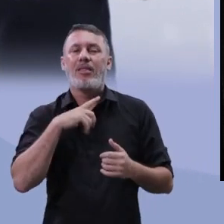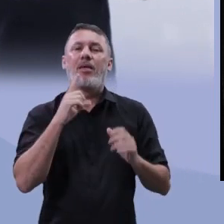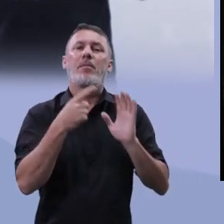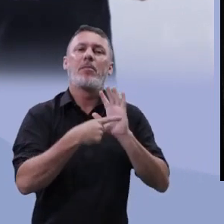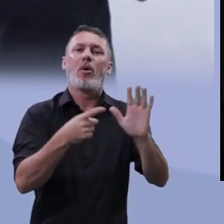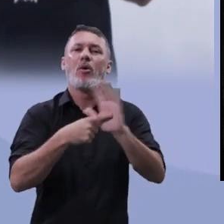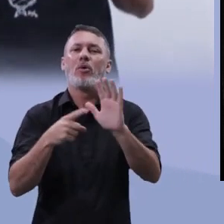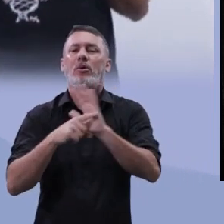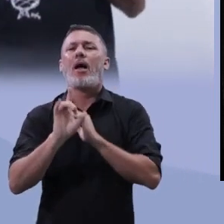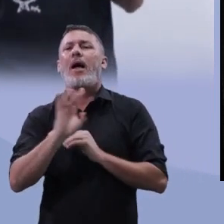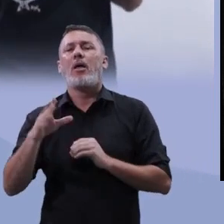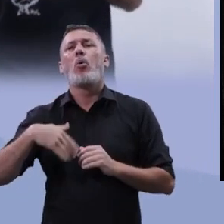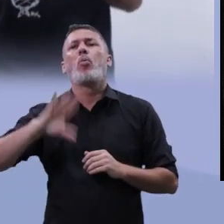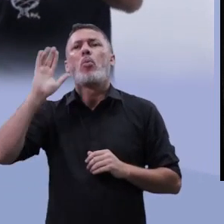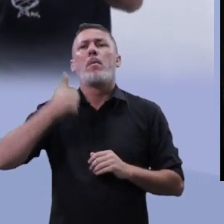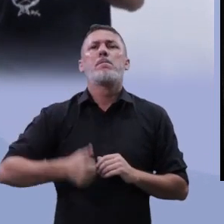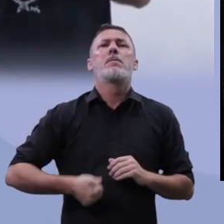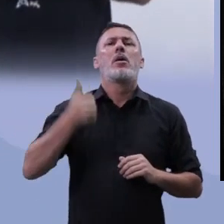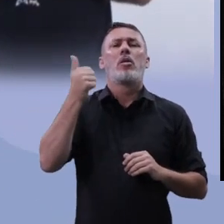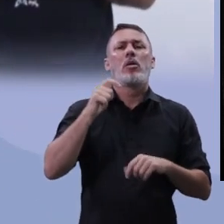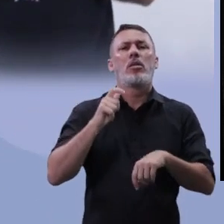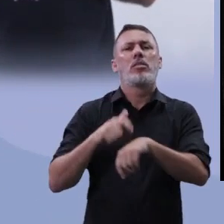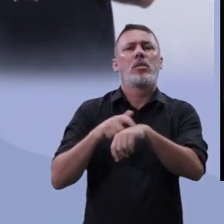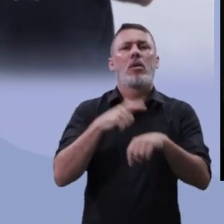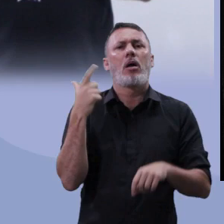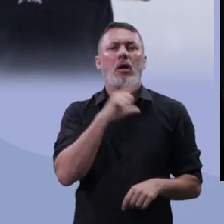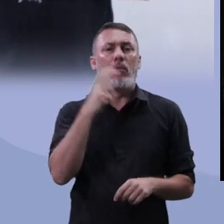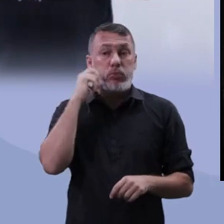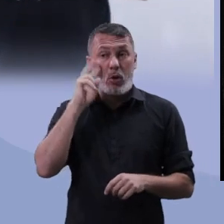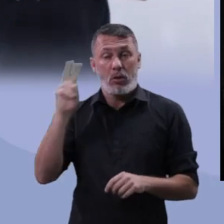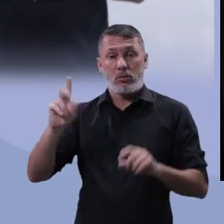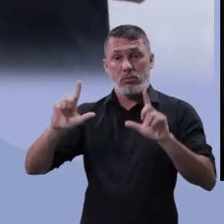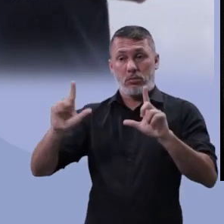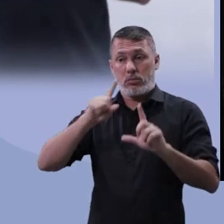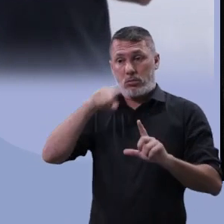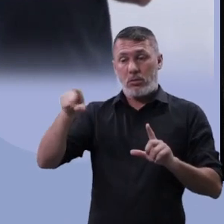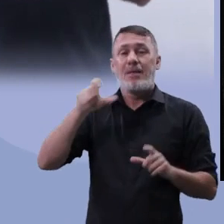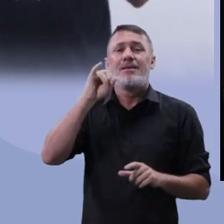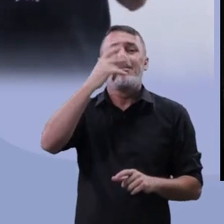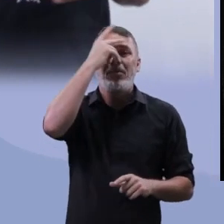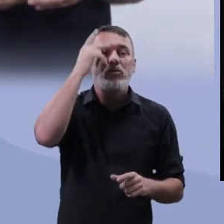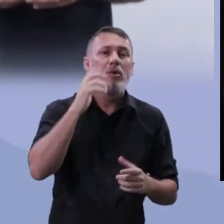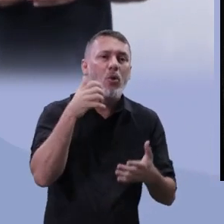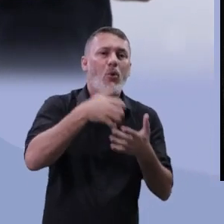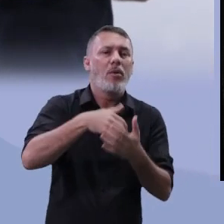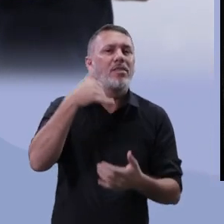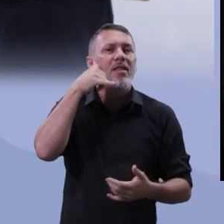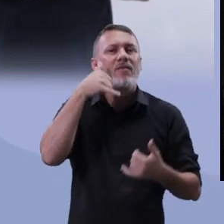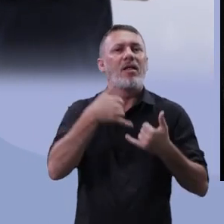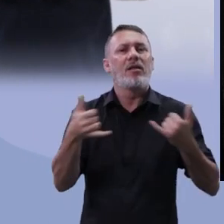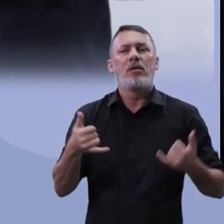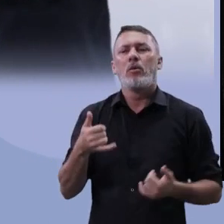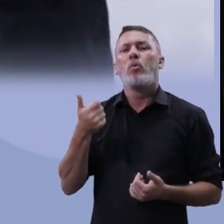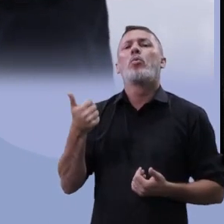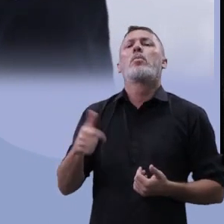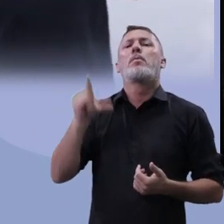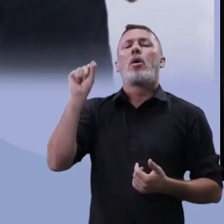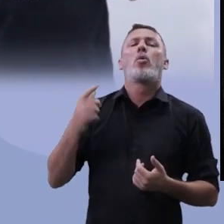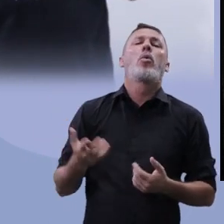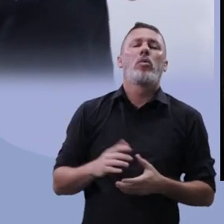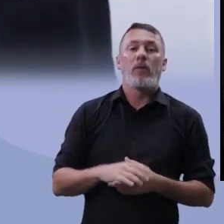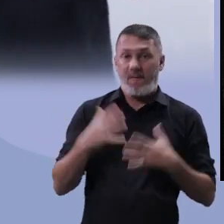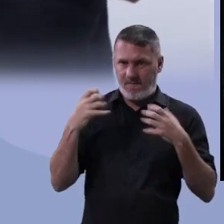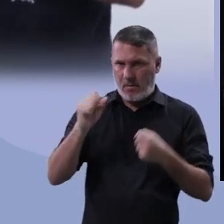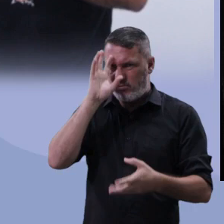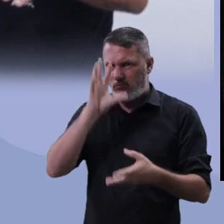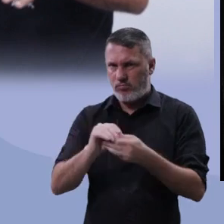telefônicos apresentados, qual é o mais vantajoso em tempo de chamada para o gasto previsto para essa pessoa? A, B, C, D ou